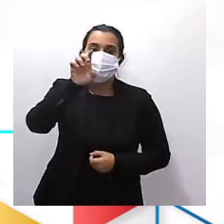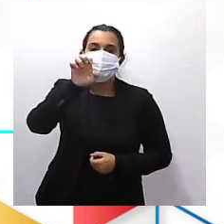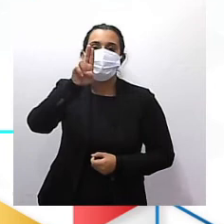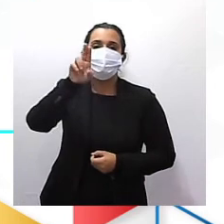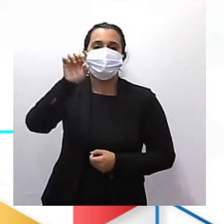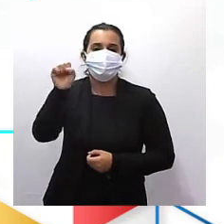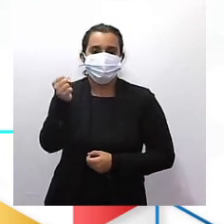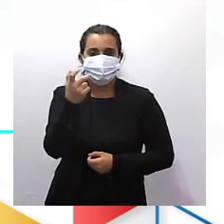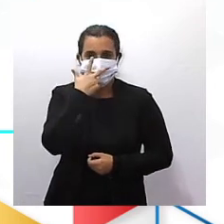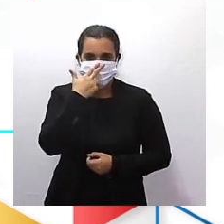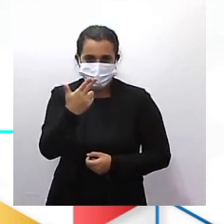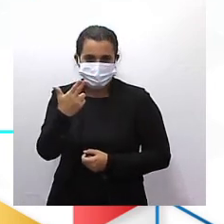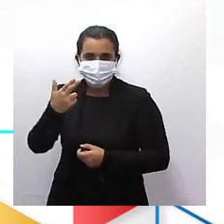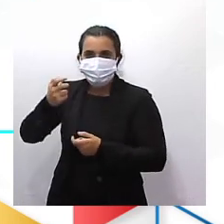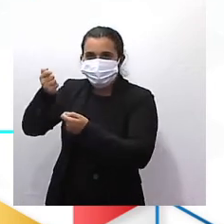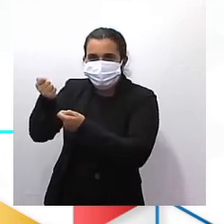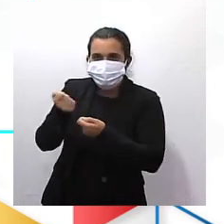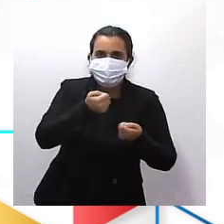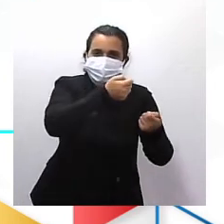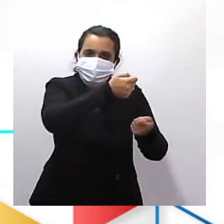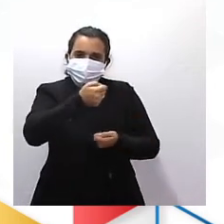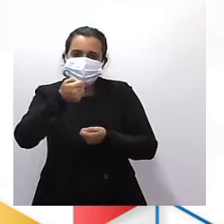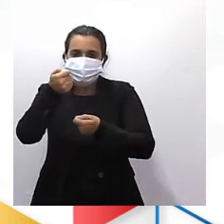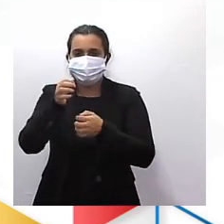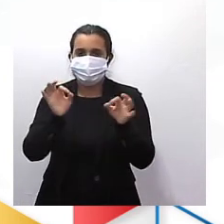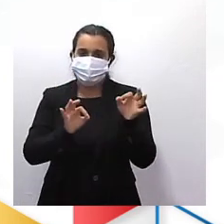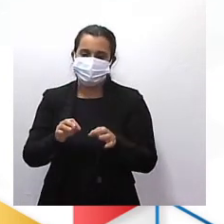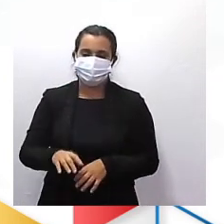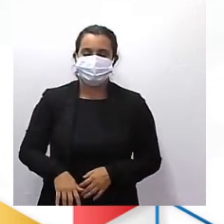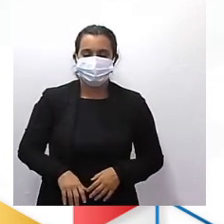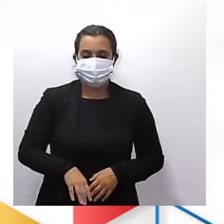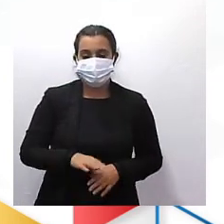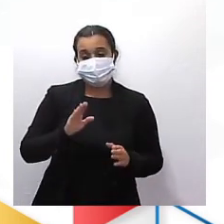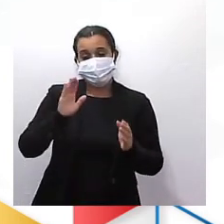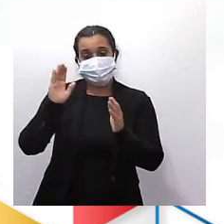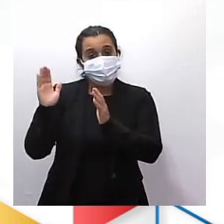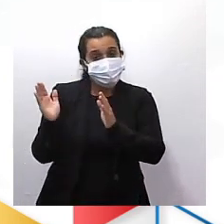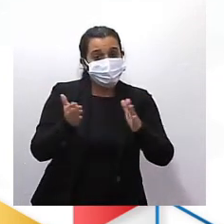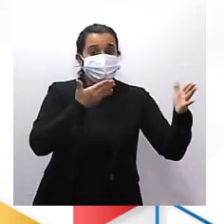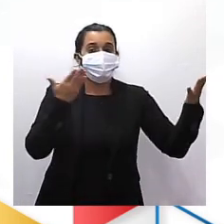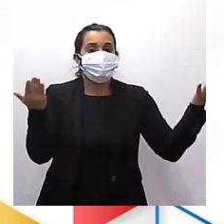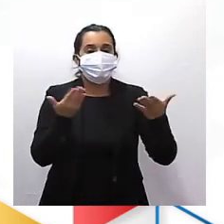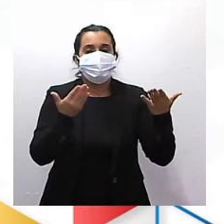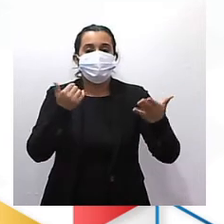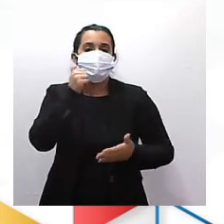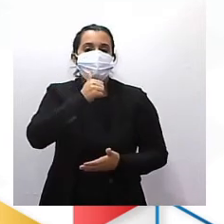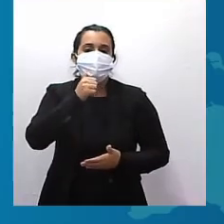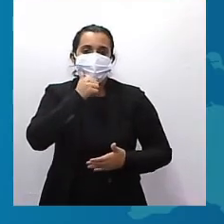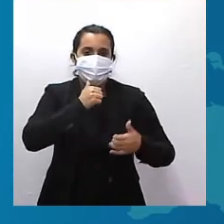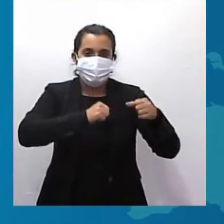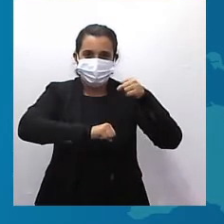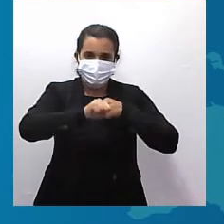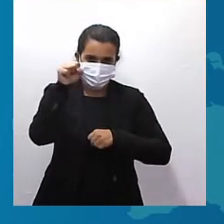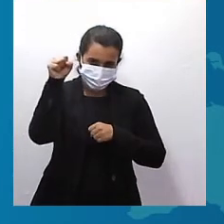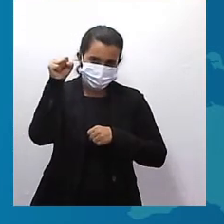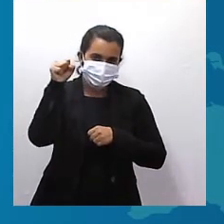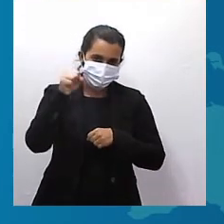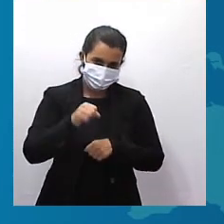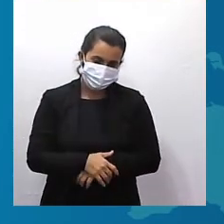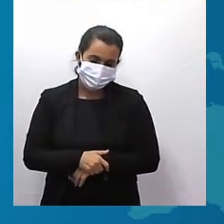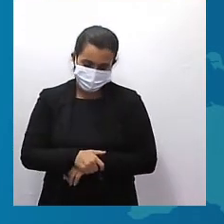legal. Gostou? Então vamos para o próximo exemplo utilizando Wonder Woman, a